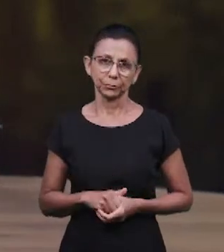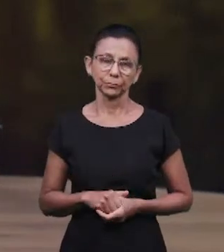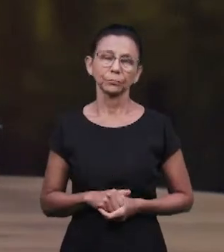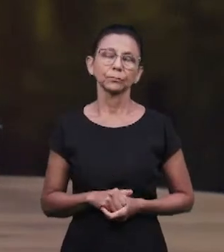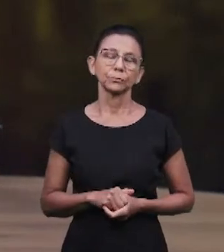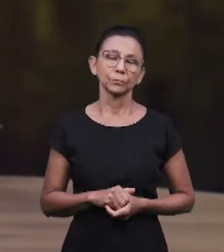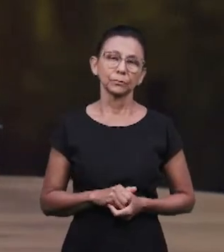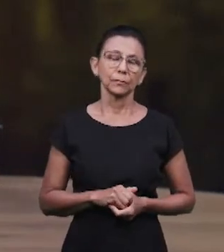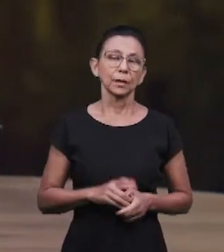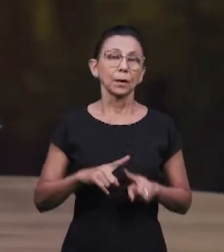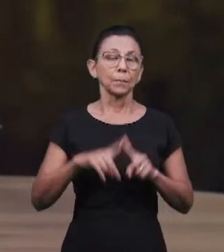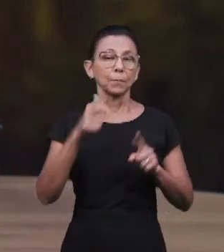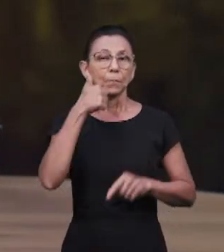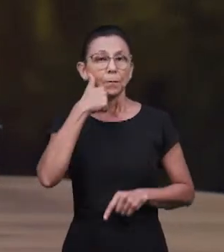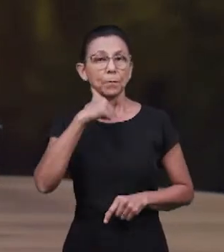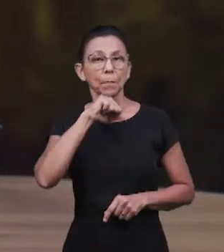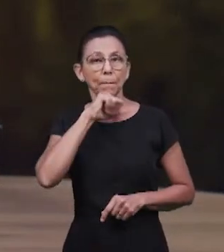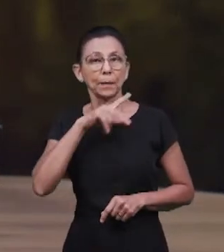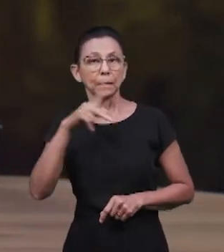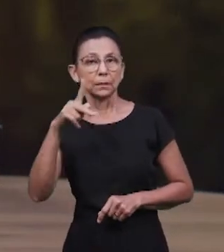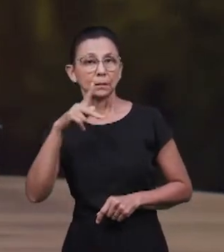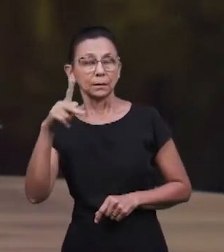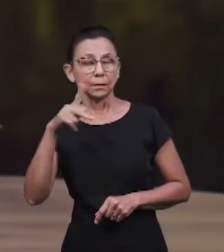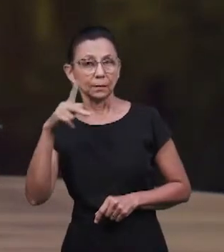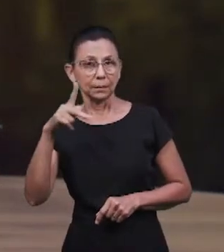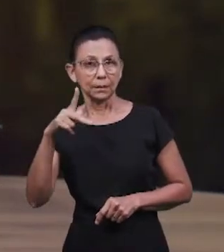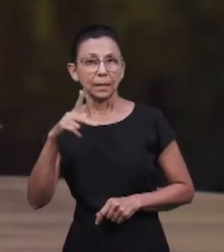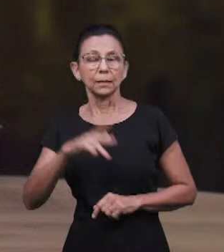mas foi preparado na casa